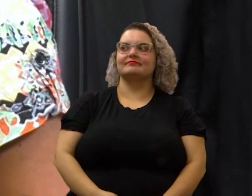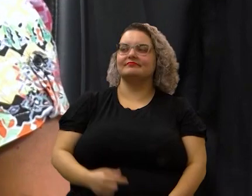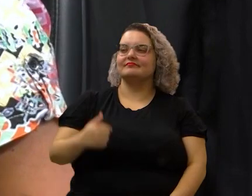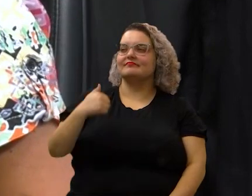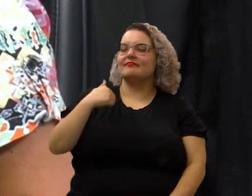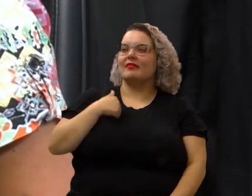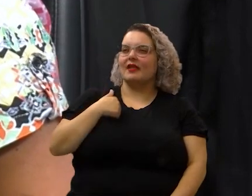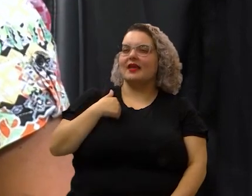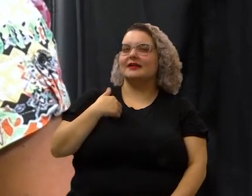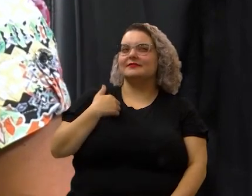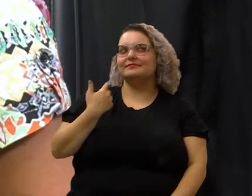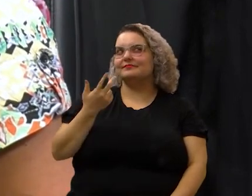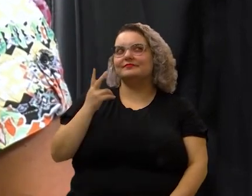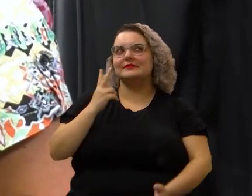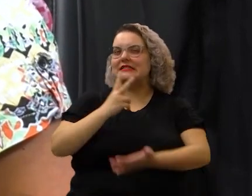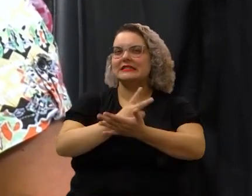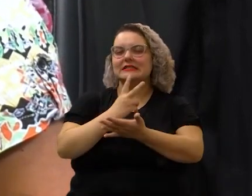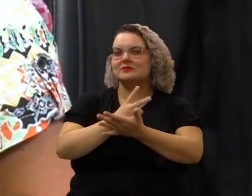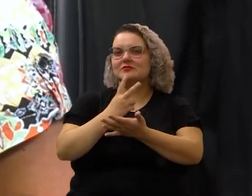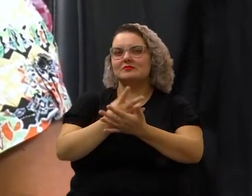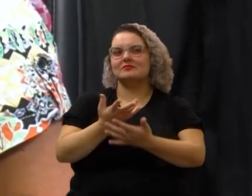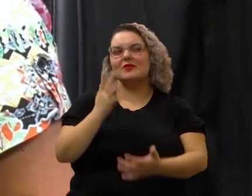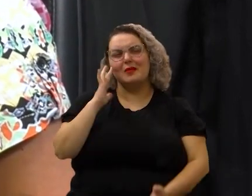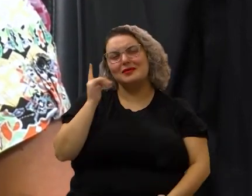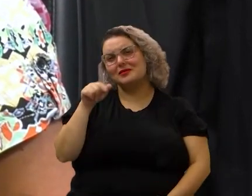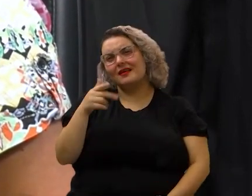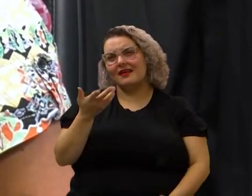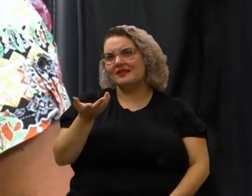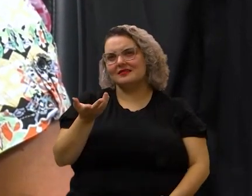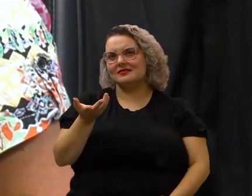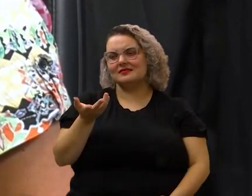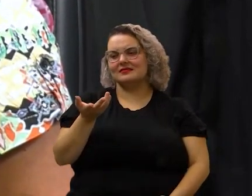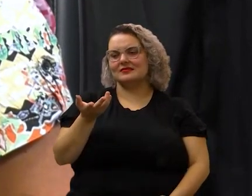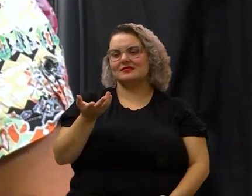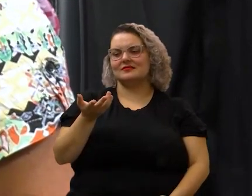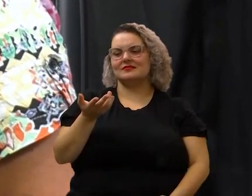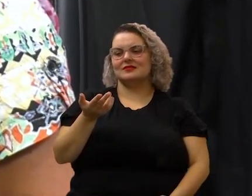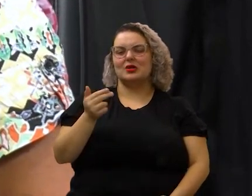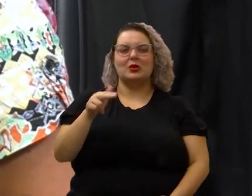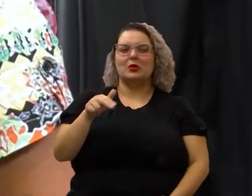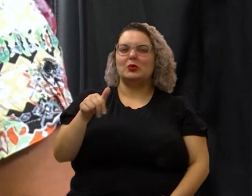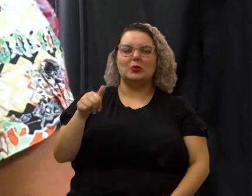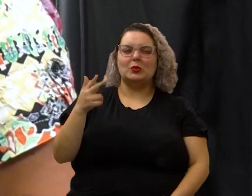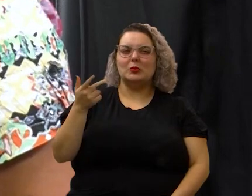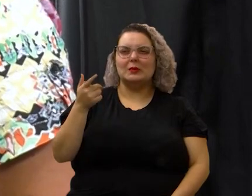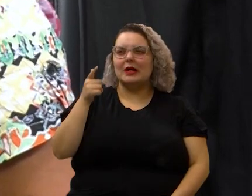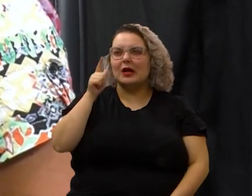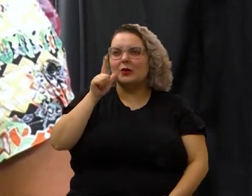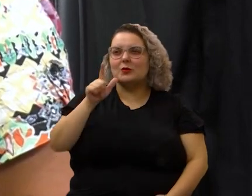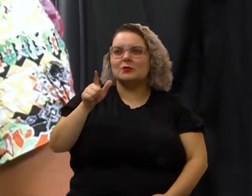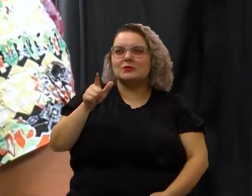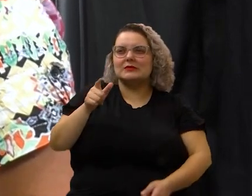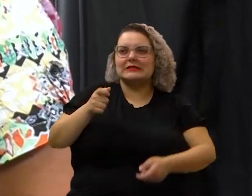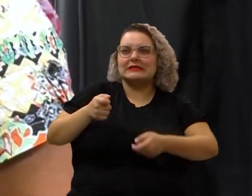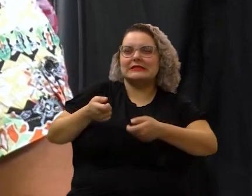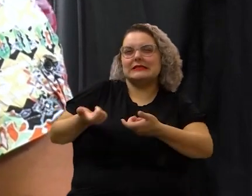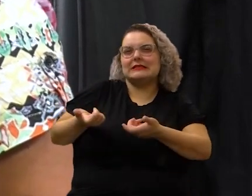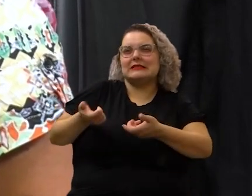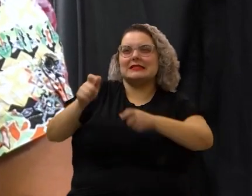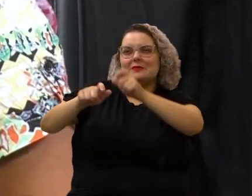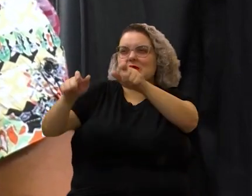Eu era muito. Acho que é isso, né? Eu nunca consegui muito ser